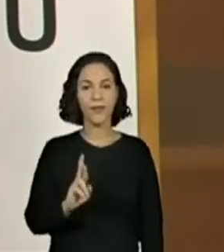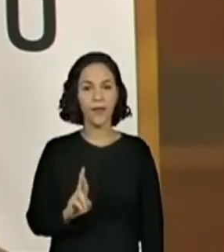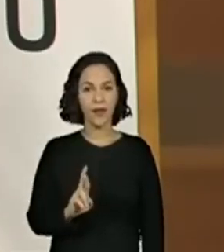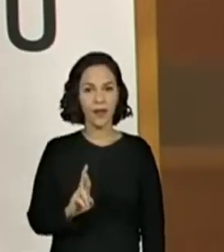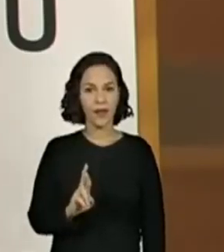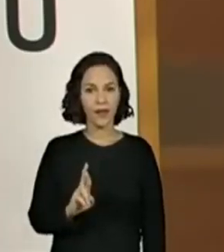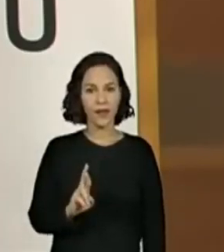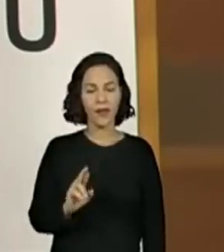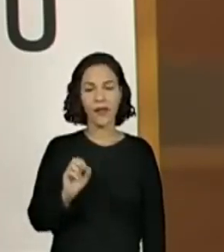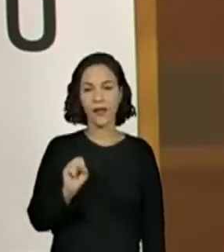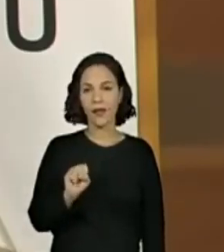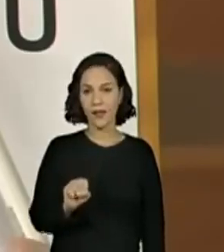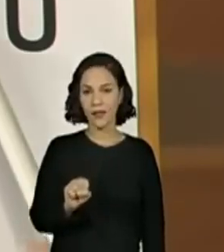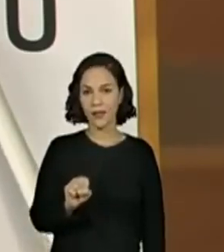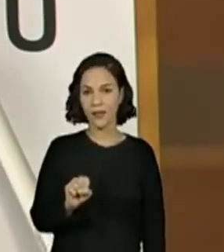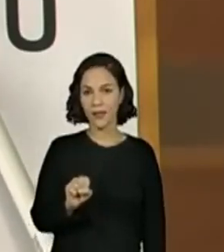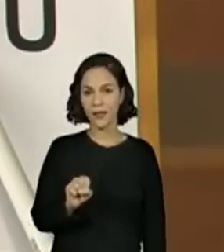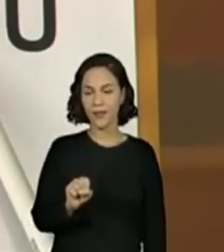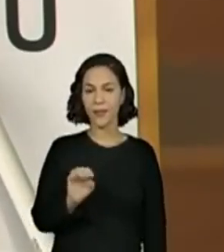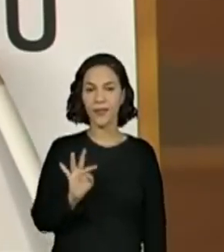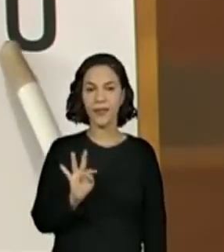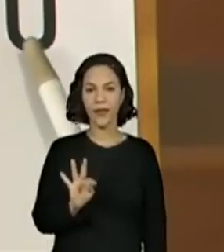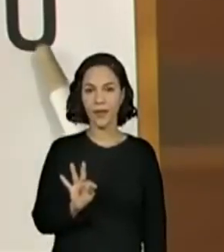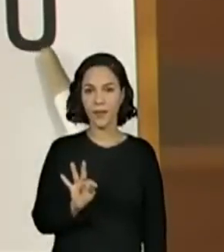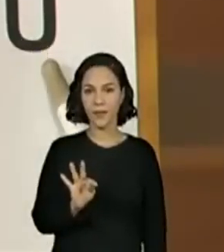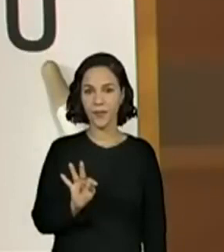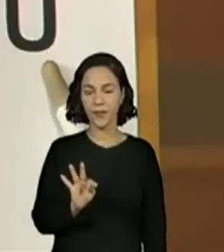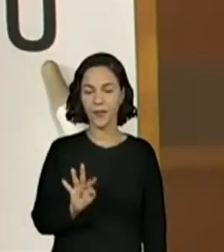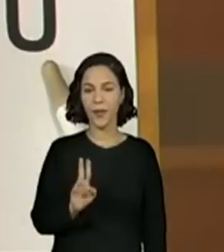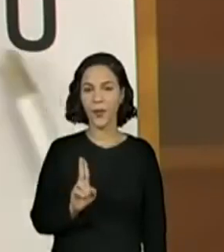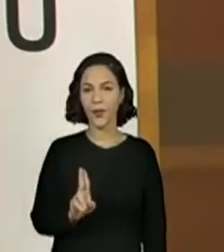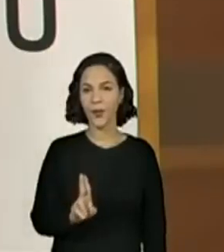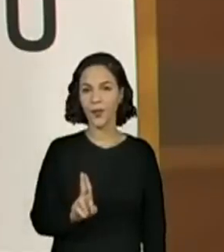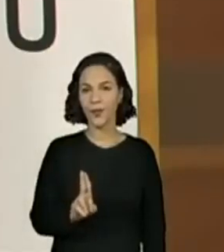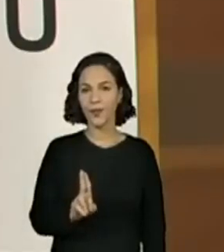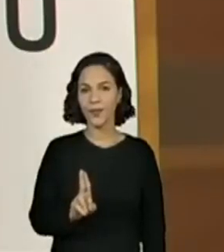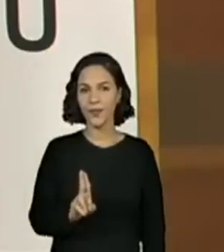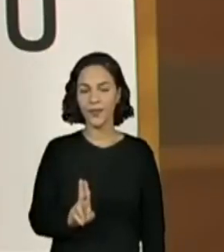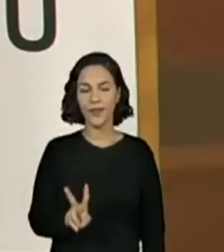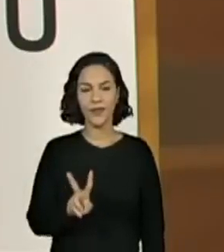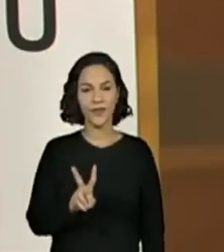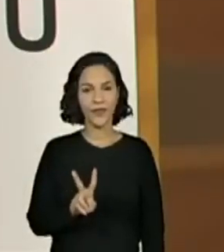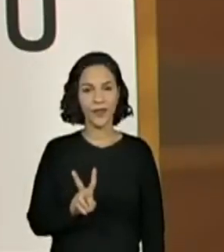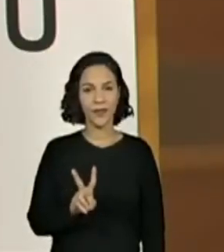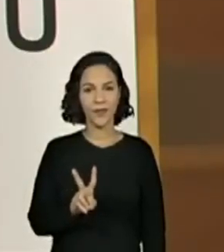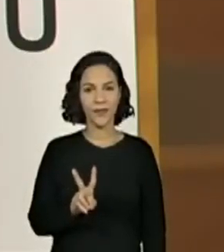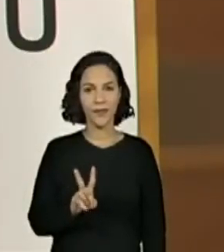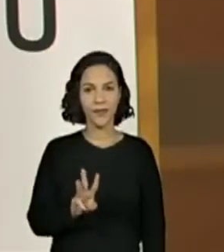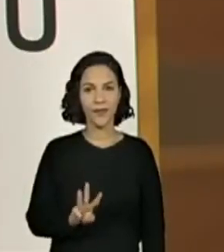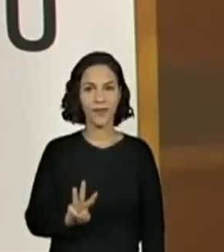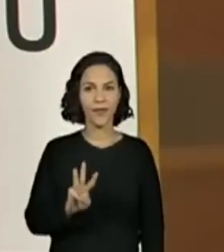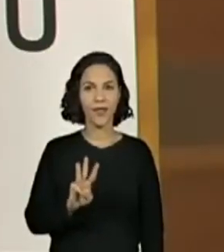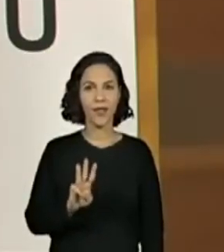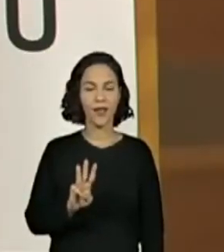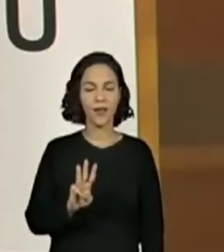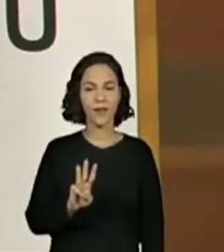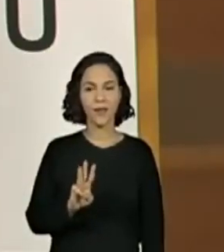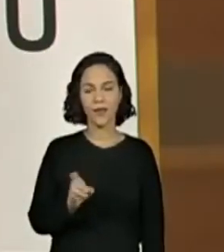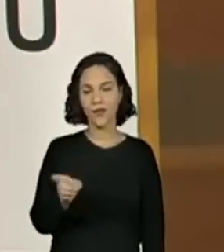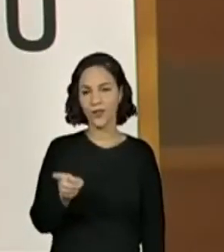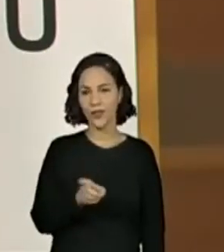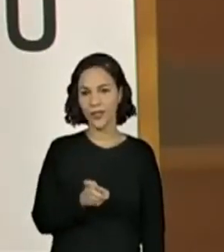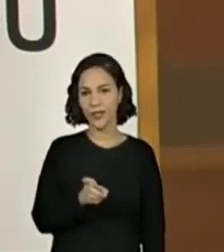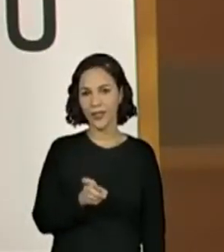R, S, T, U, V, W,